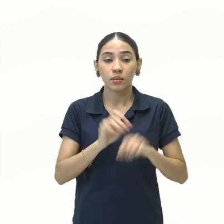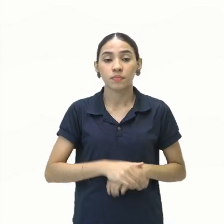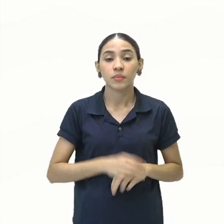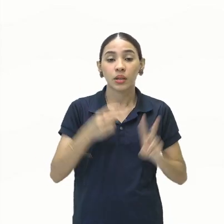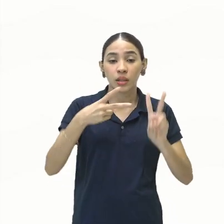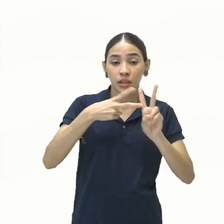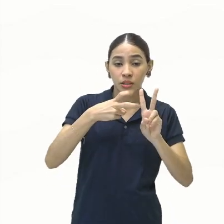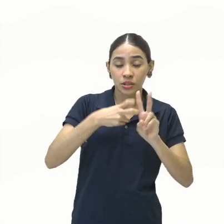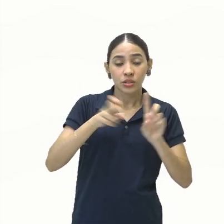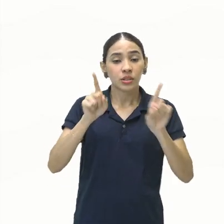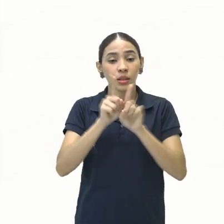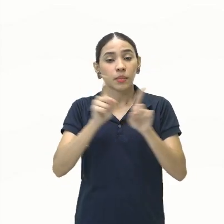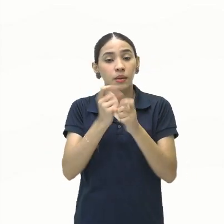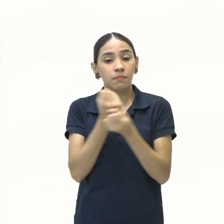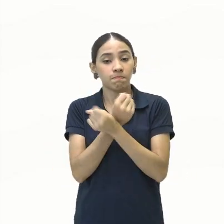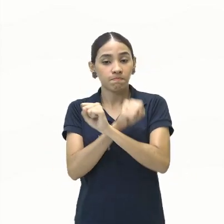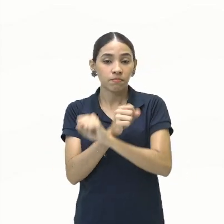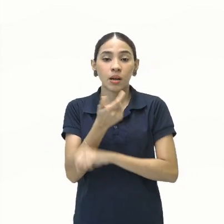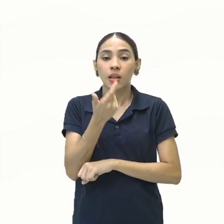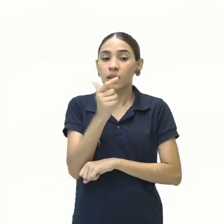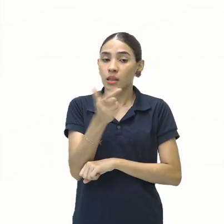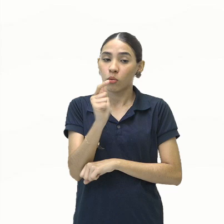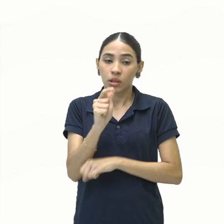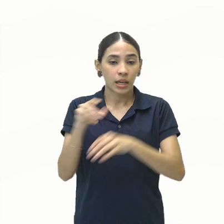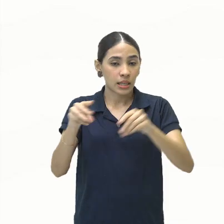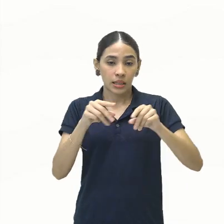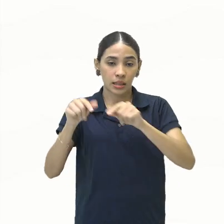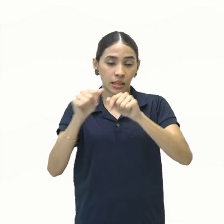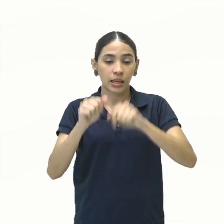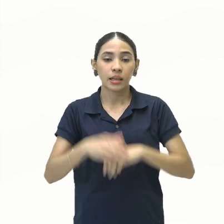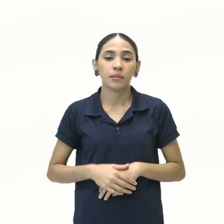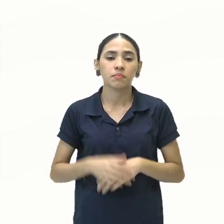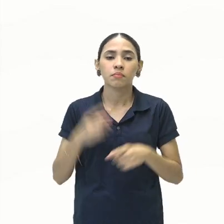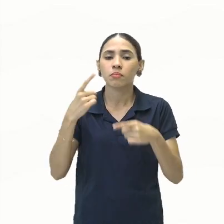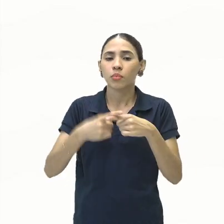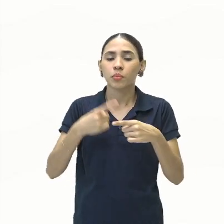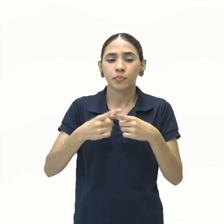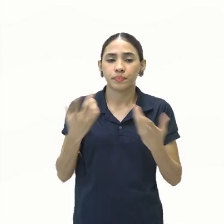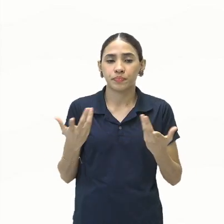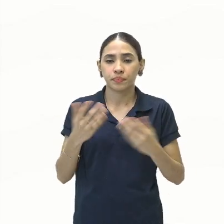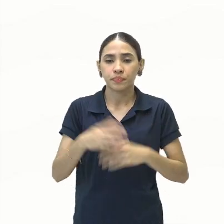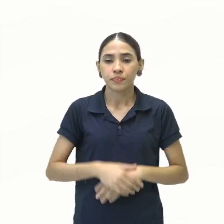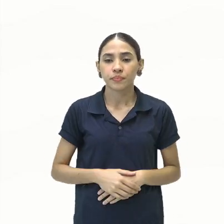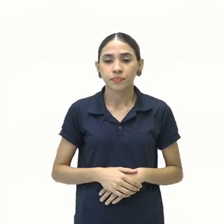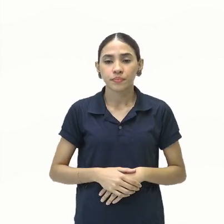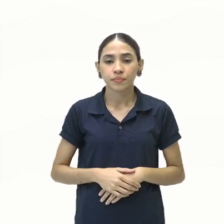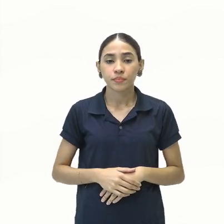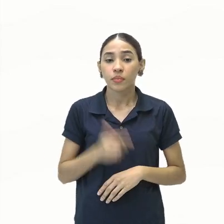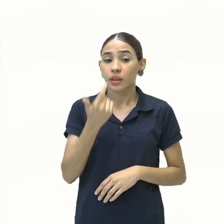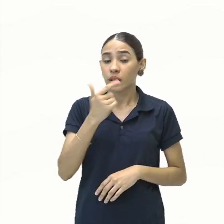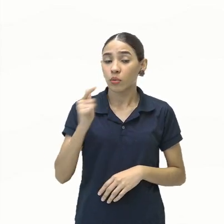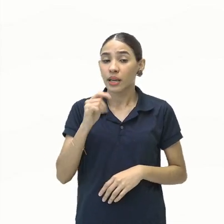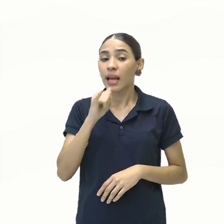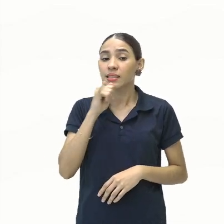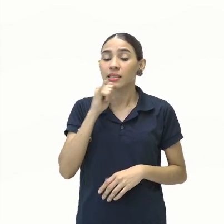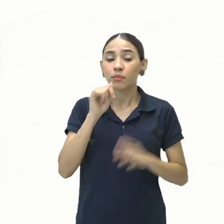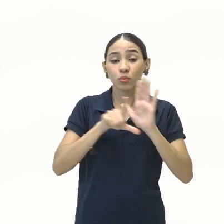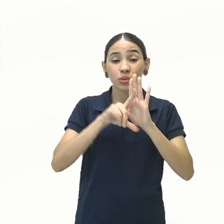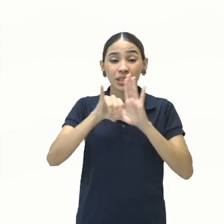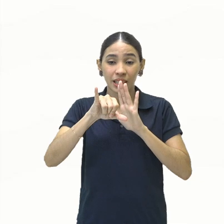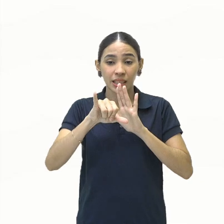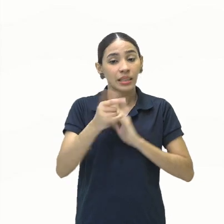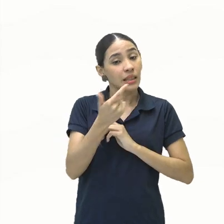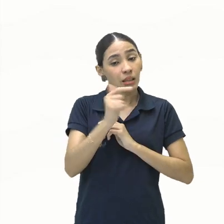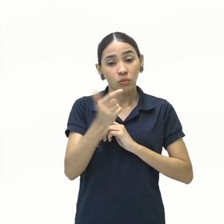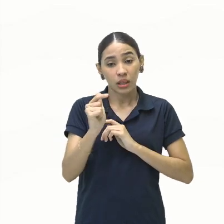e escravizados não têm acesso à terra. Professora, como assim? Não tem acesso legal, certo?